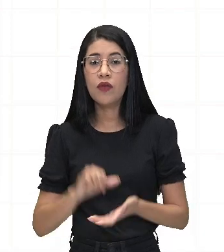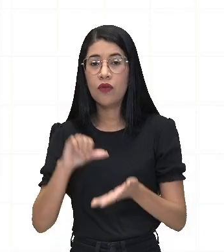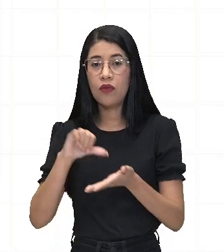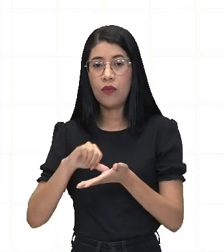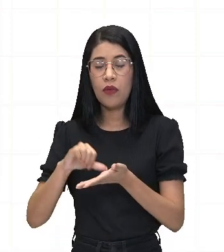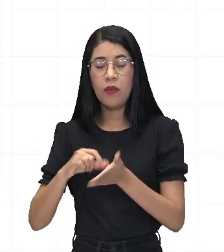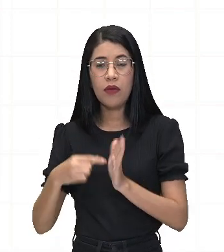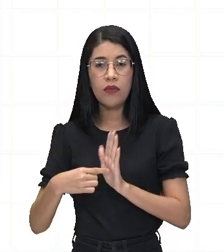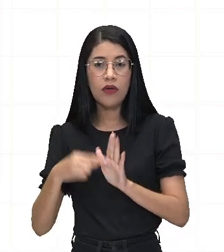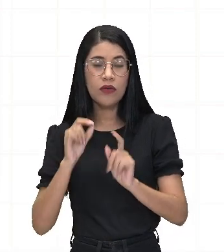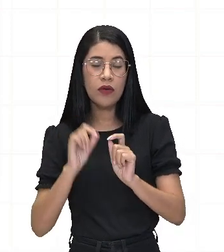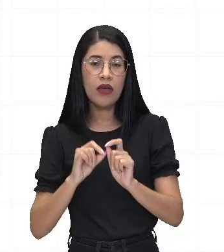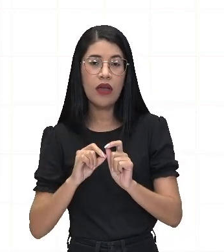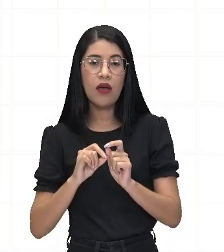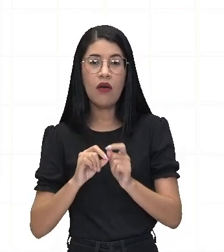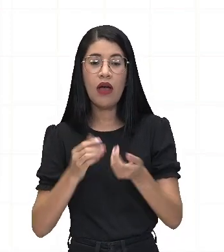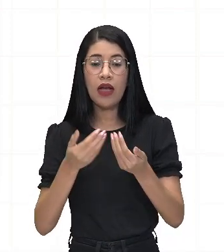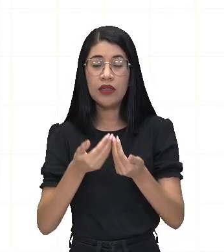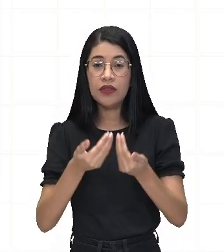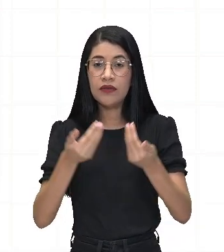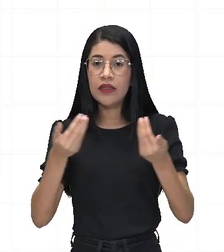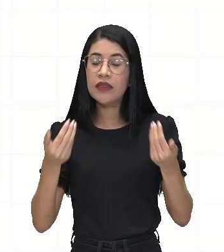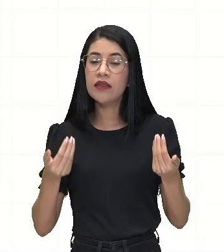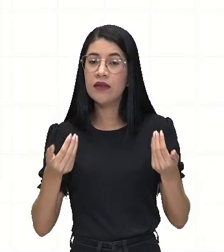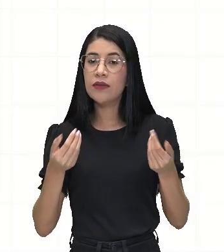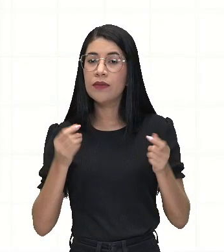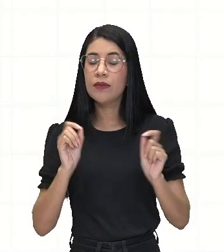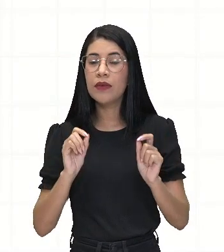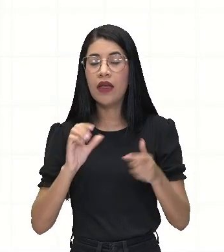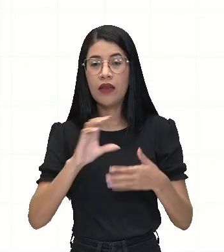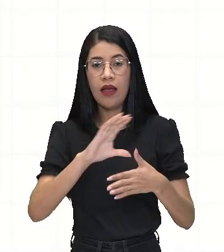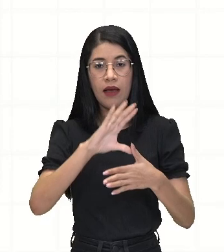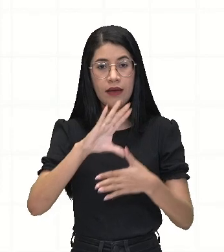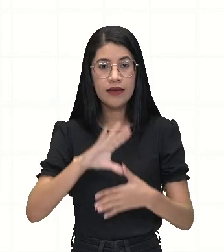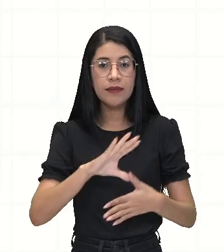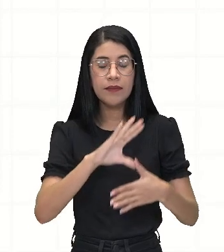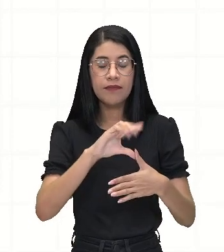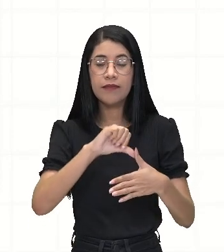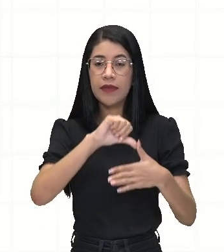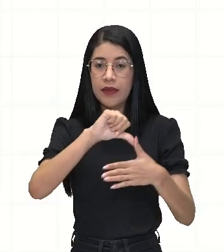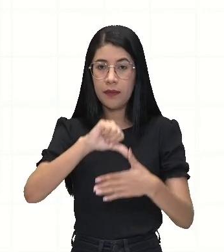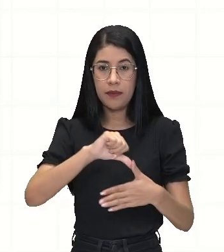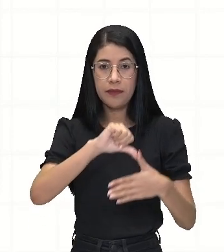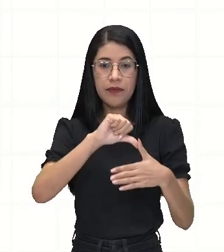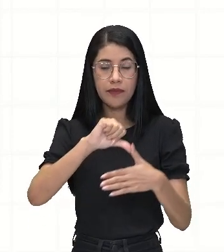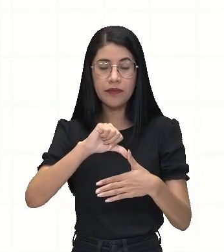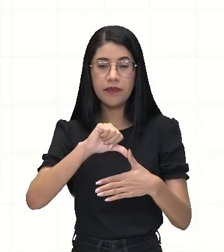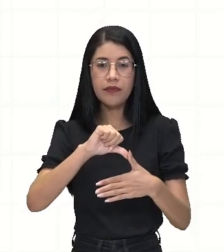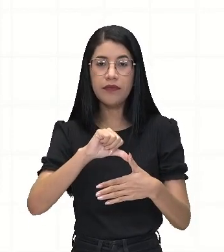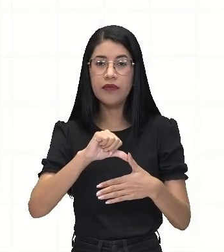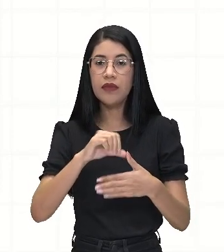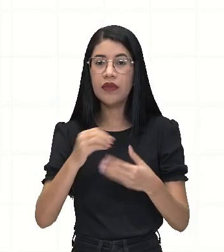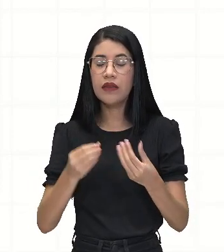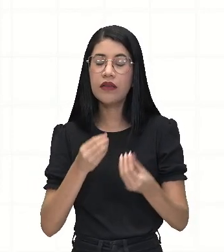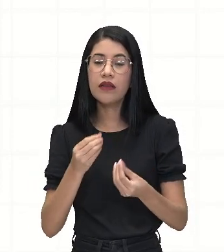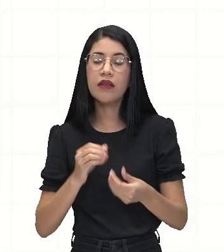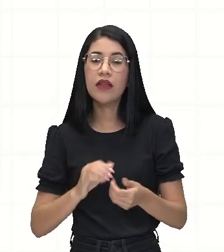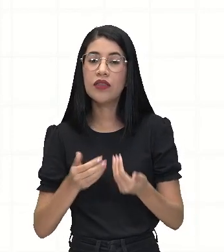definir a divisão do território americano, né? No caso aí do continente,